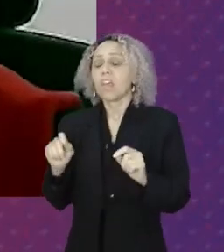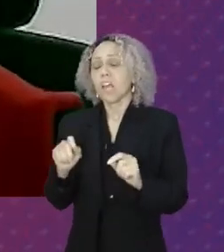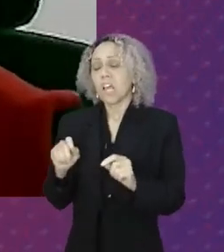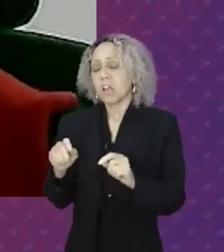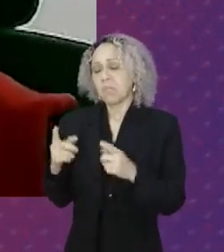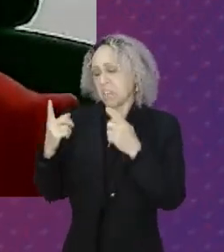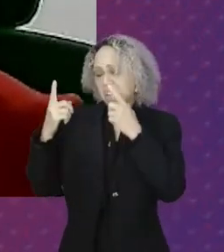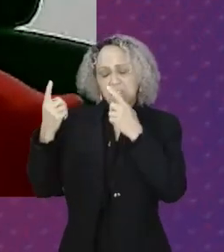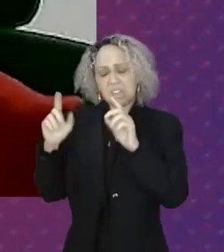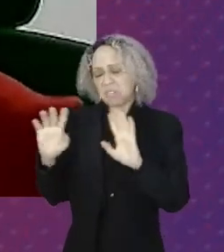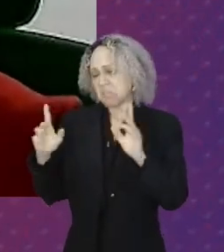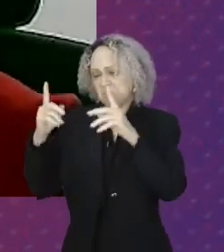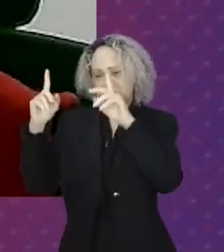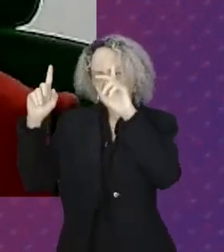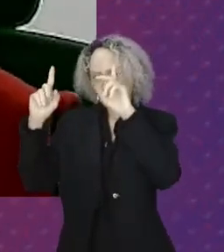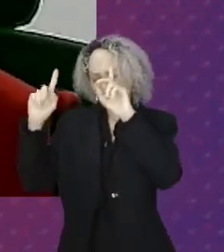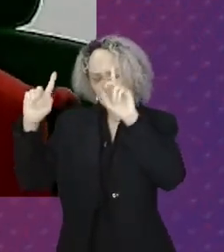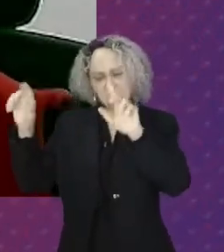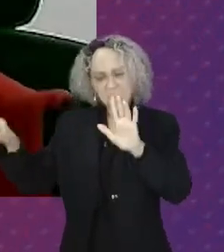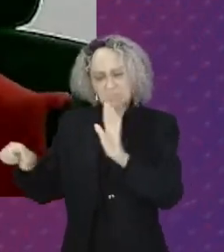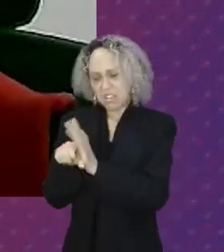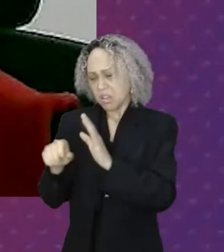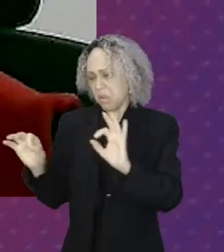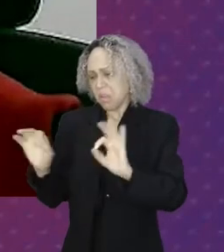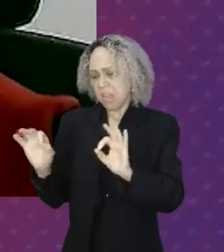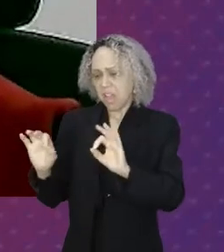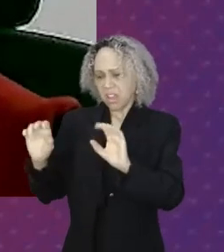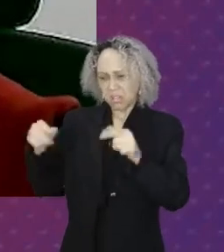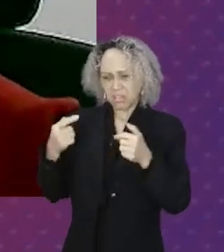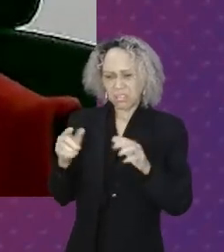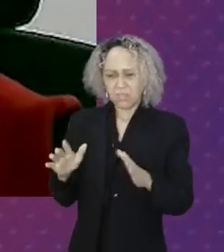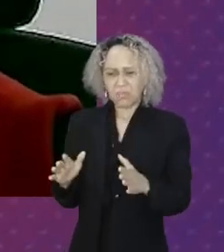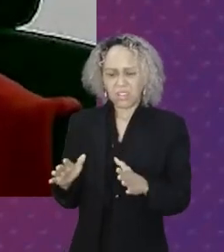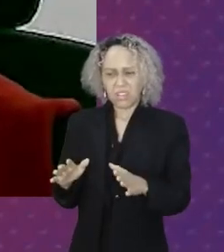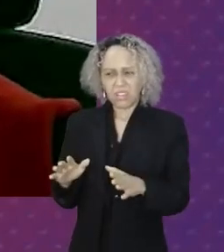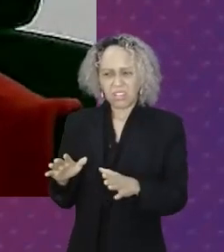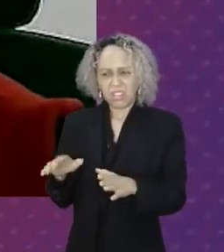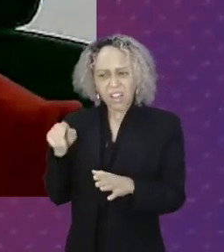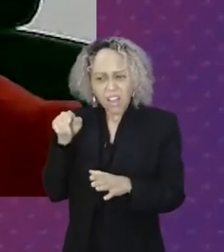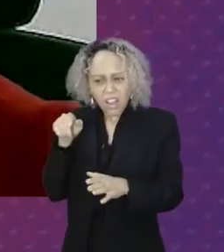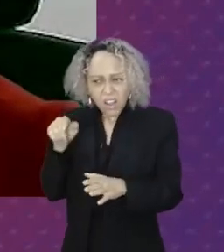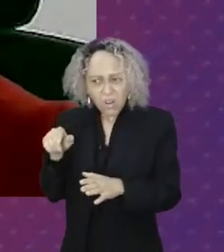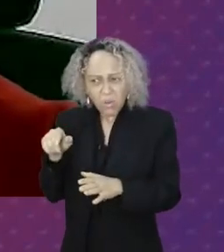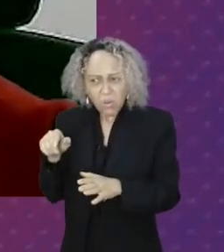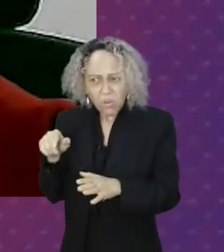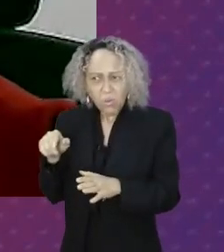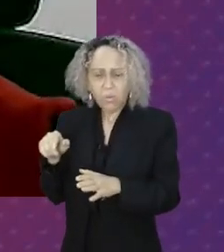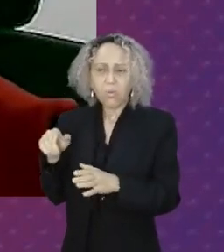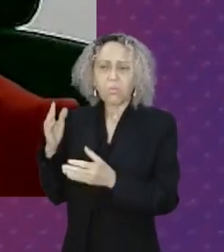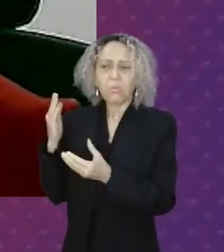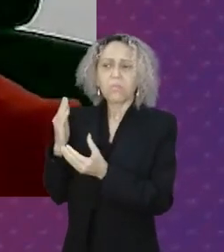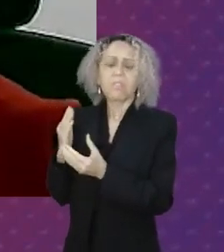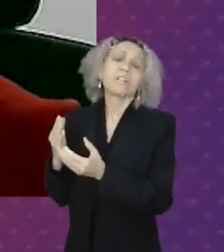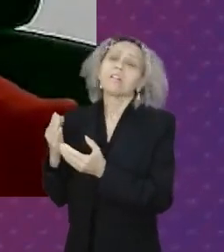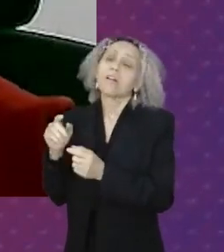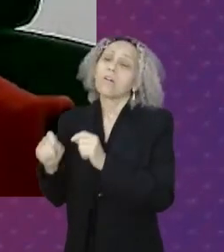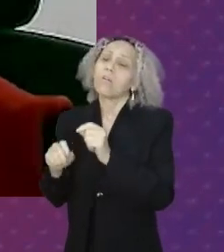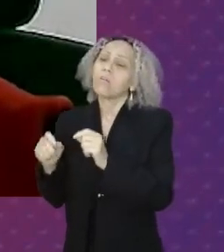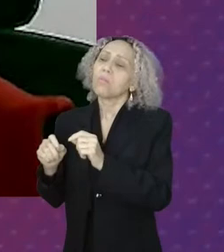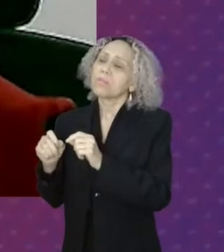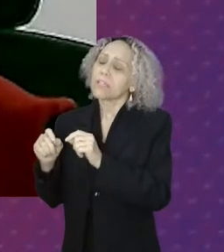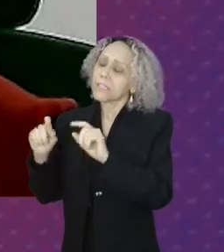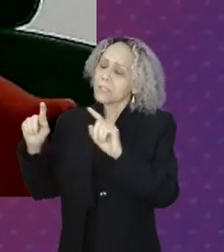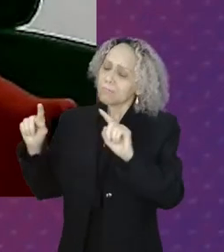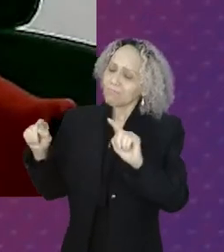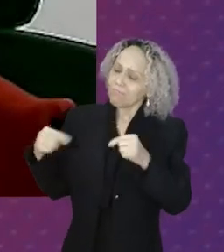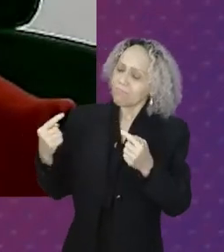qualificando-a como fake news. Nós percebemos que muito há ainda para se compreender em relação à